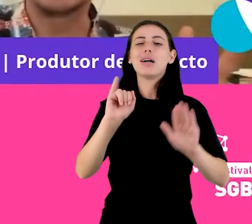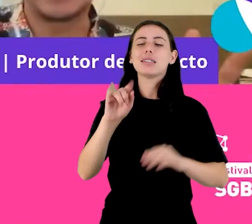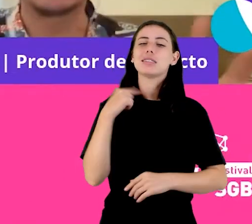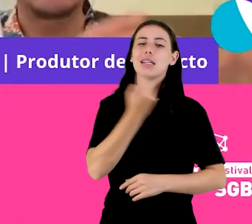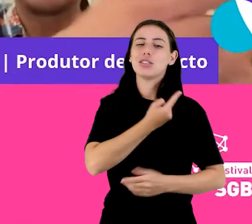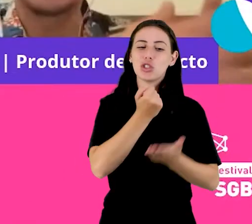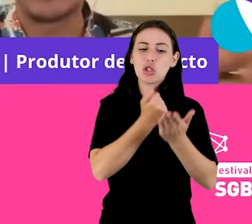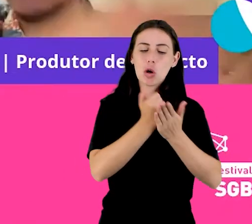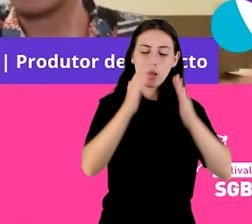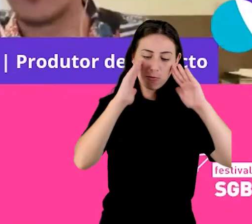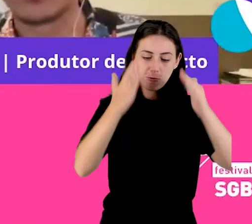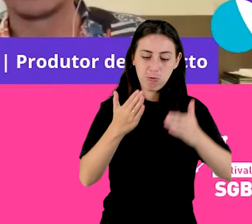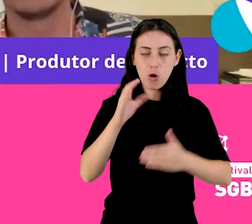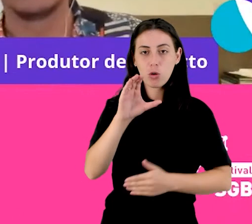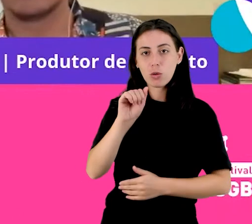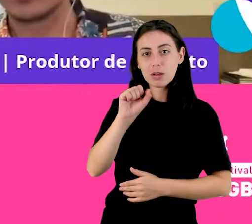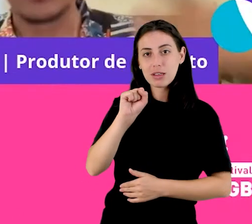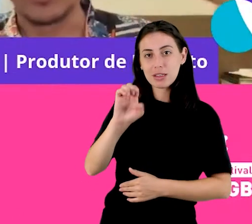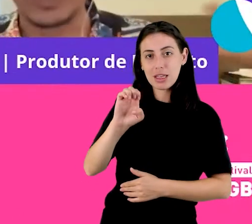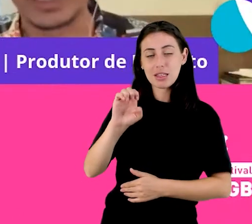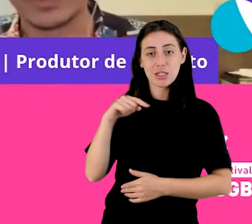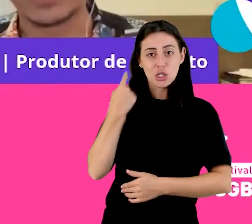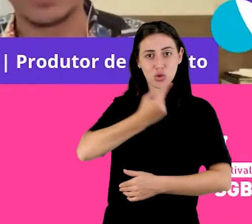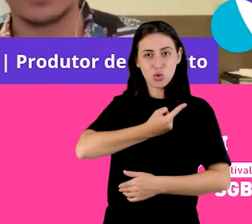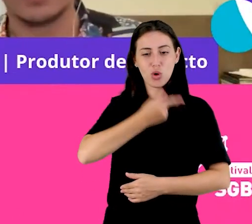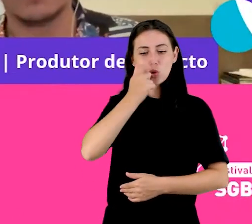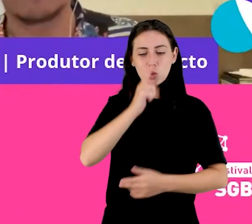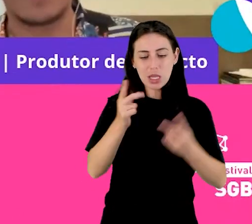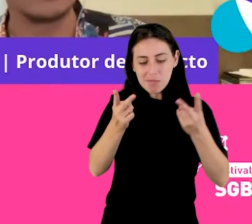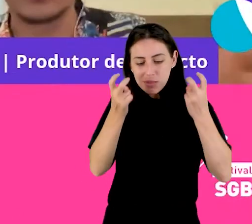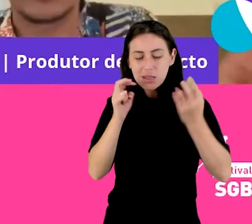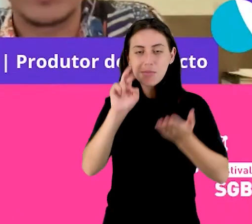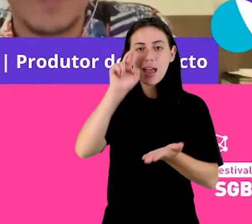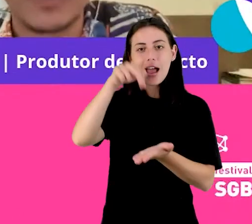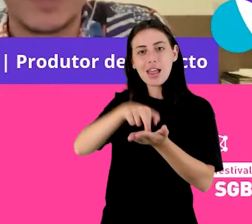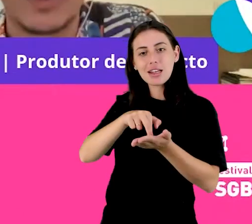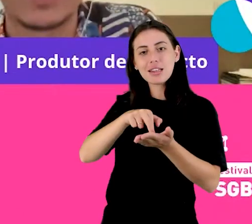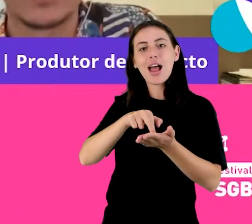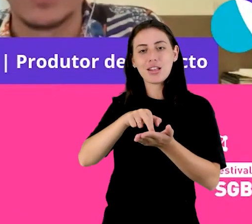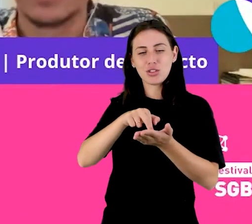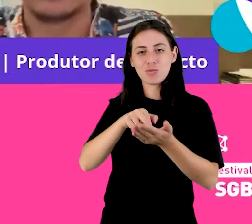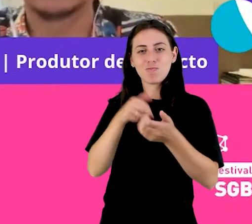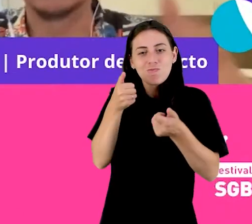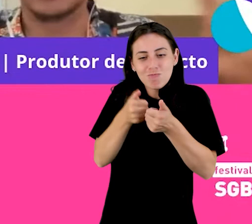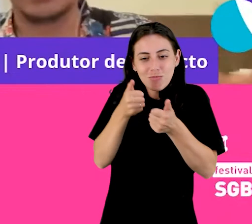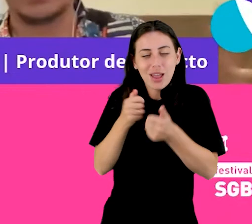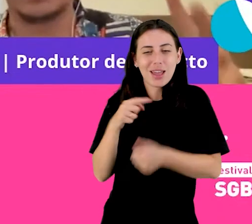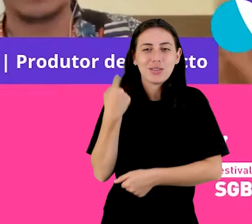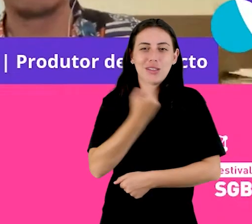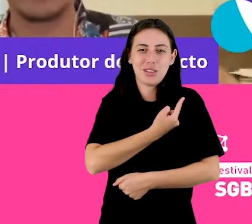vezes não esperado, estava focado para um lado e virou outro. Tem coisas muito grandes, assim, e às vezes as coisas impactos menores.